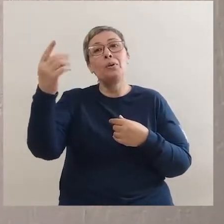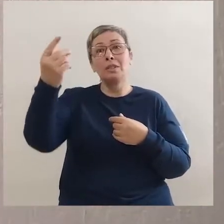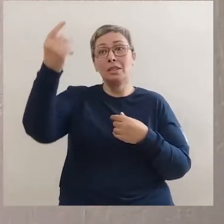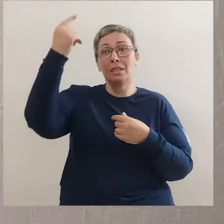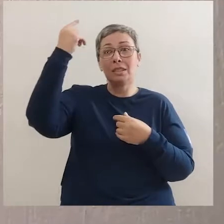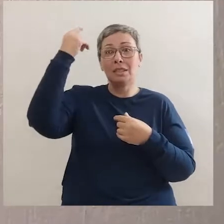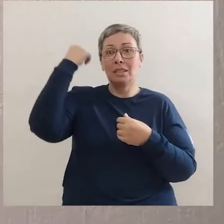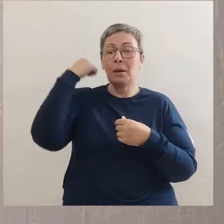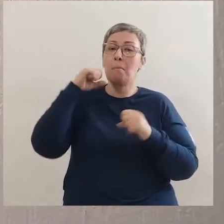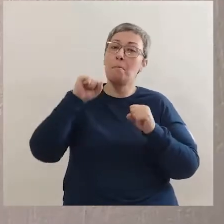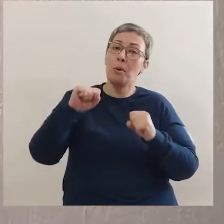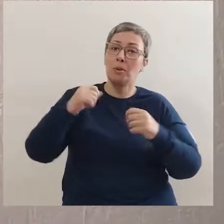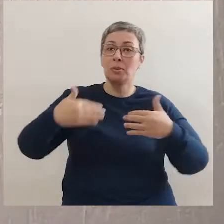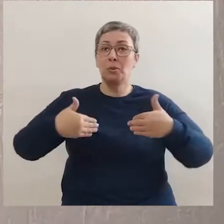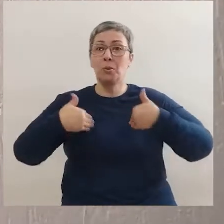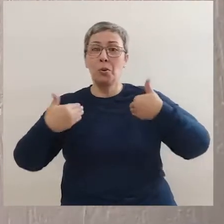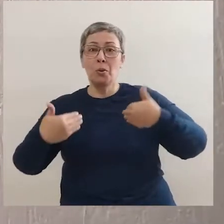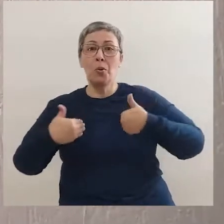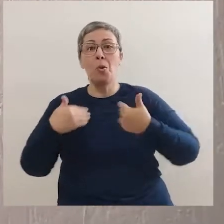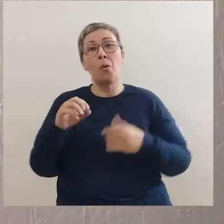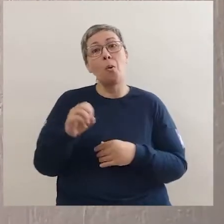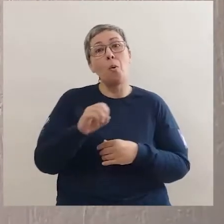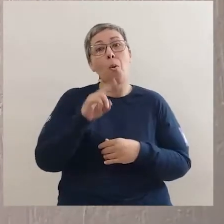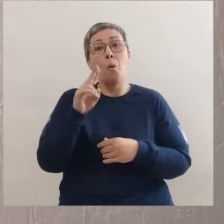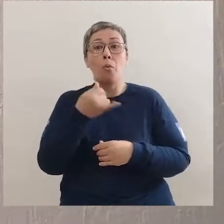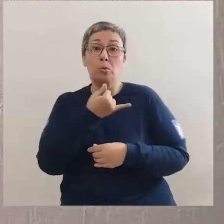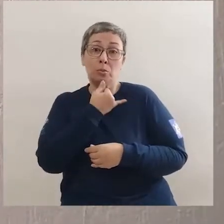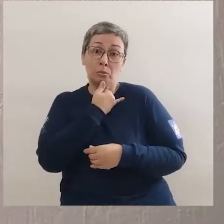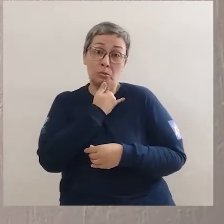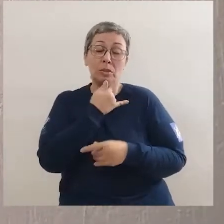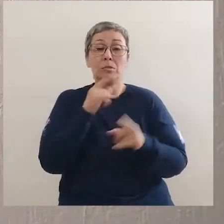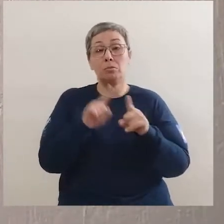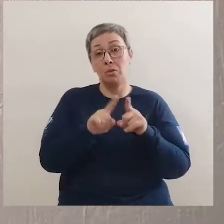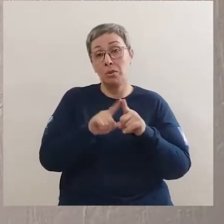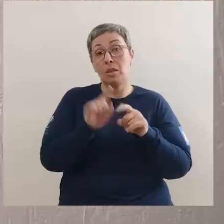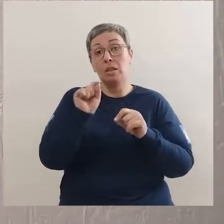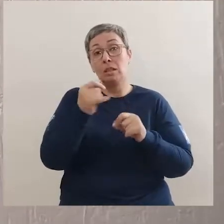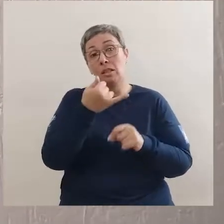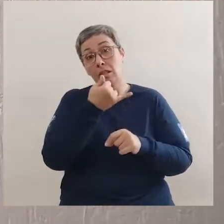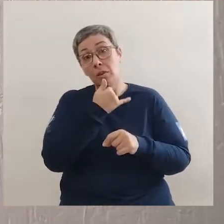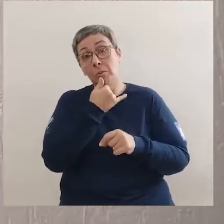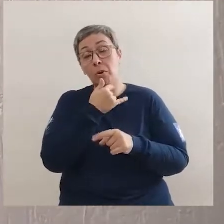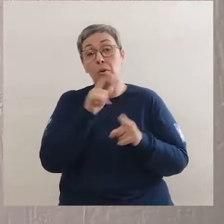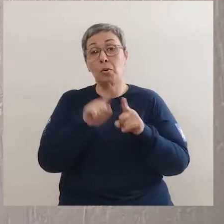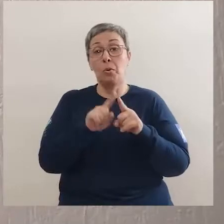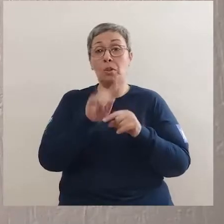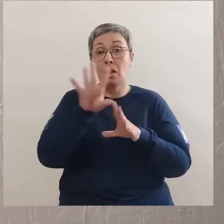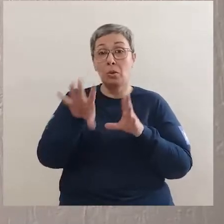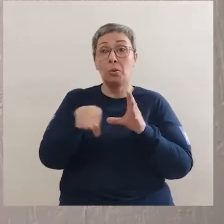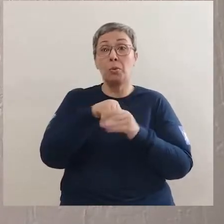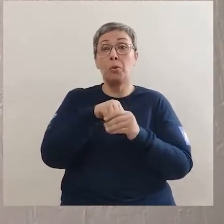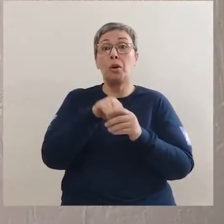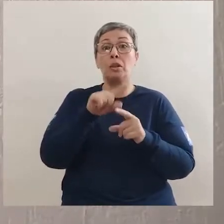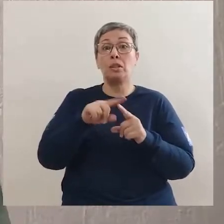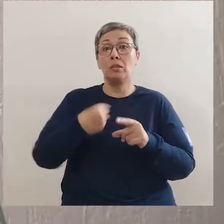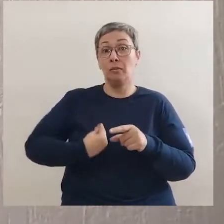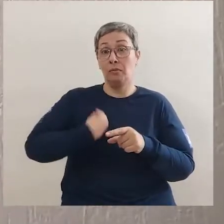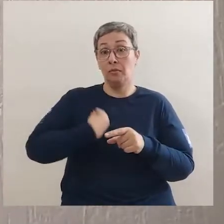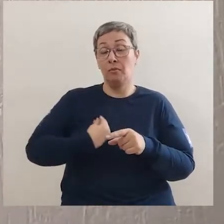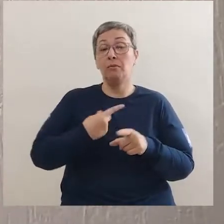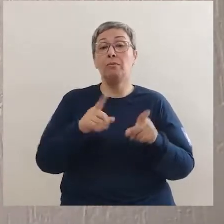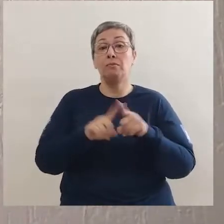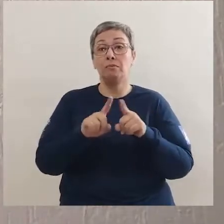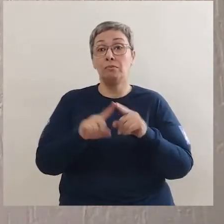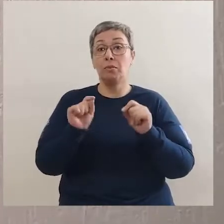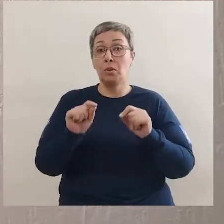ser alegres ou também podem ser tristes, né? Afinal, a tristeza também acaba fazendo parte das nossas vidas, aí